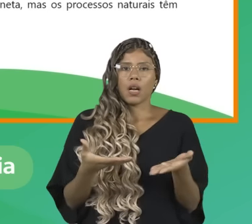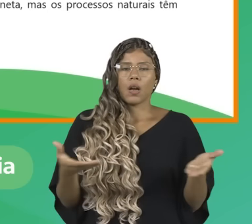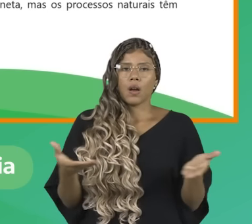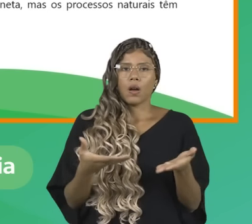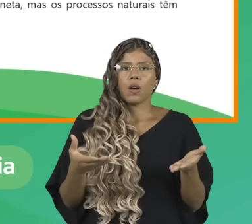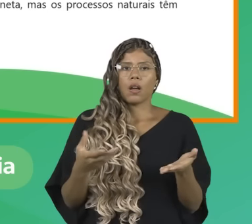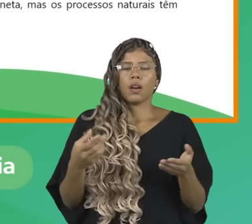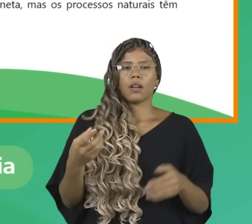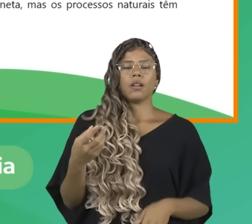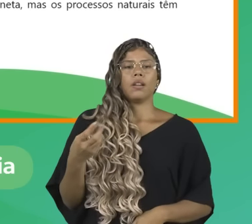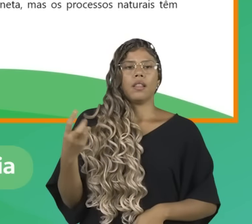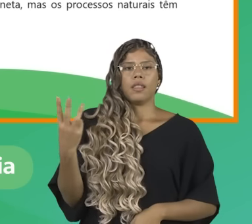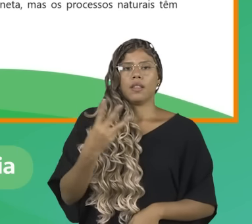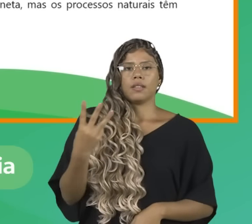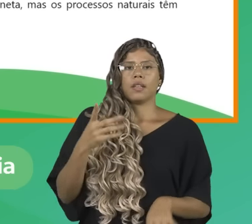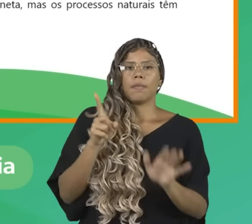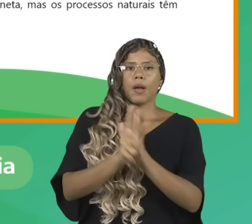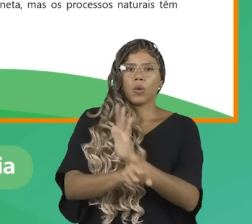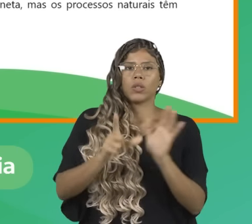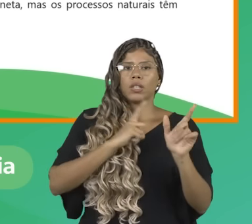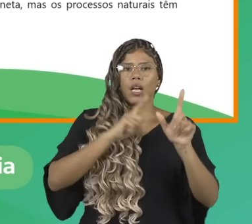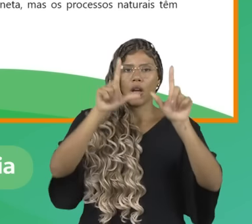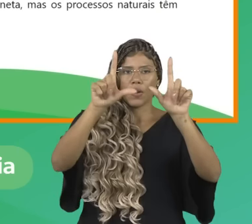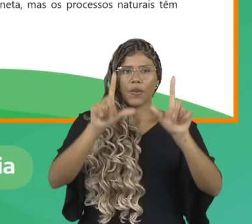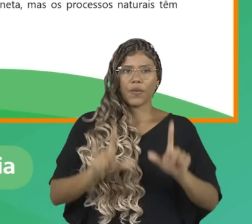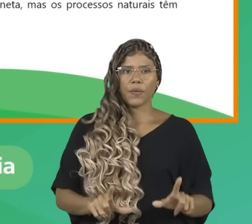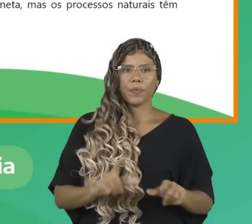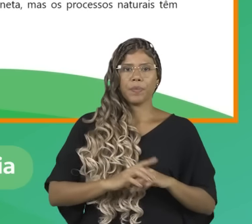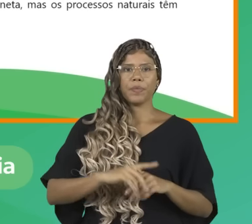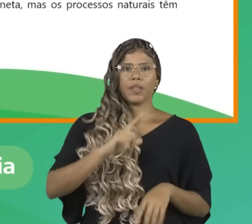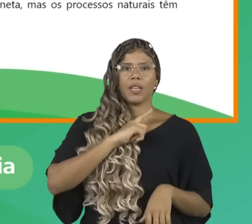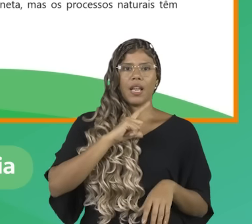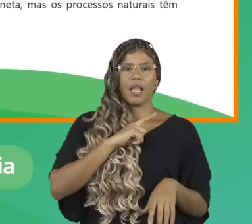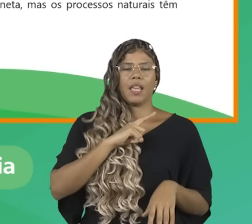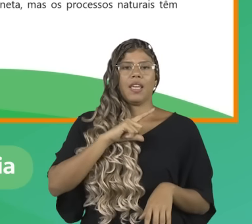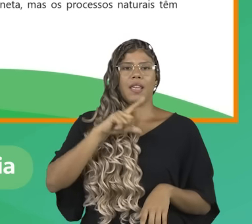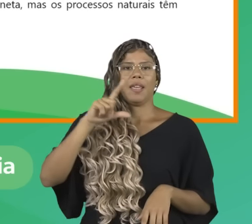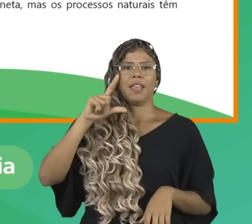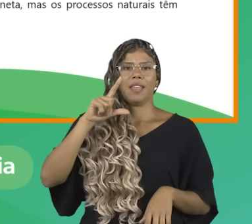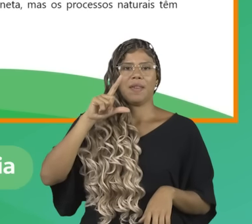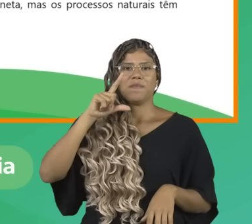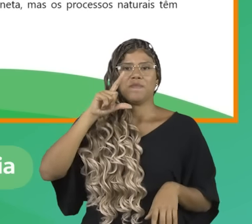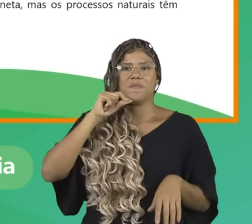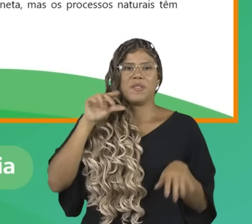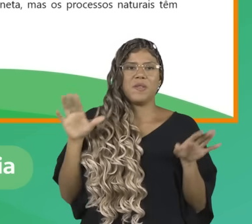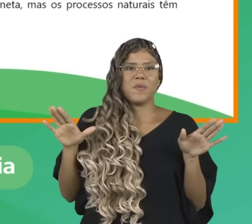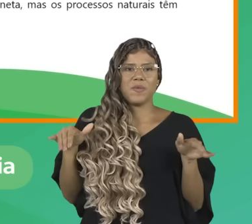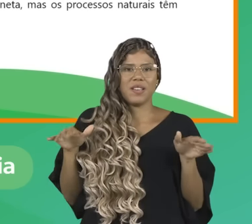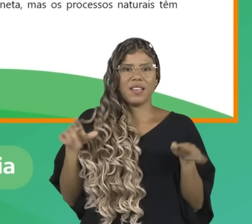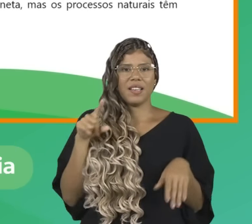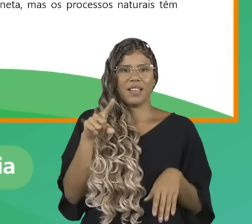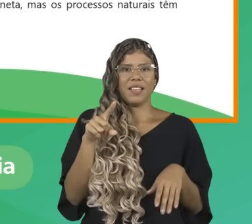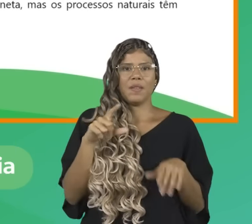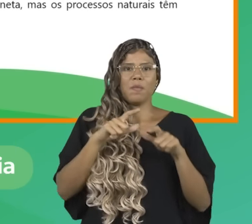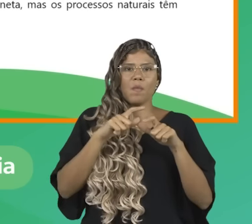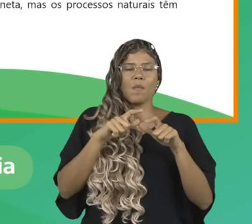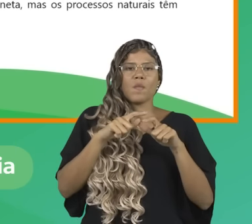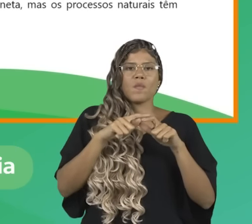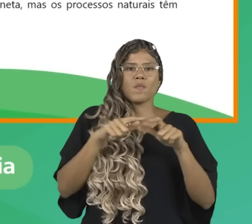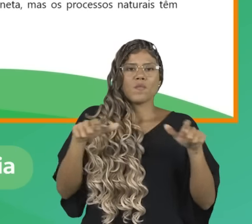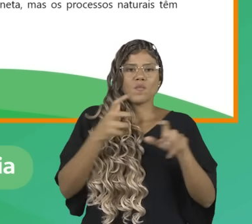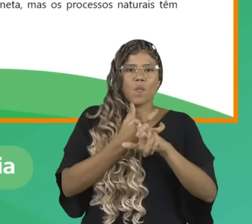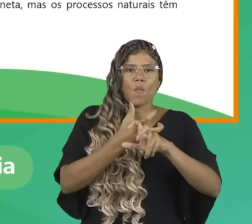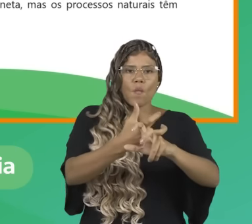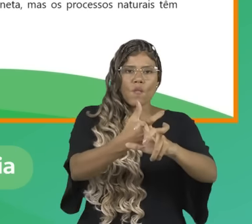que mostra pinguins no deserto e índios numa zona desmatada. E quando você reúne